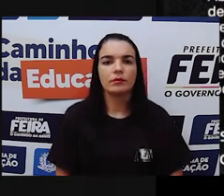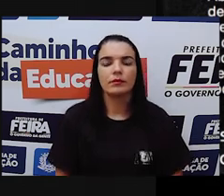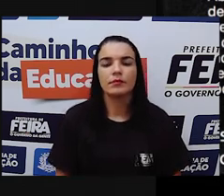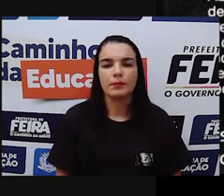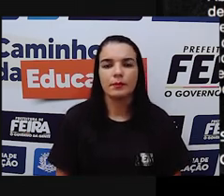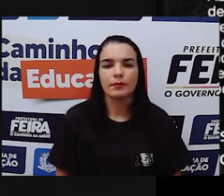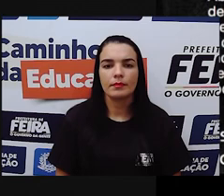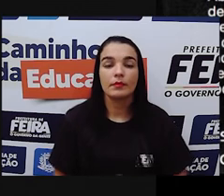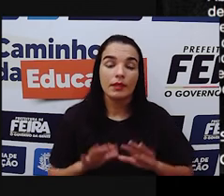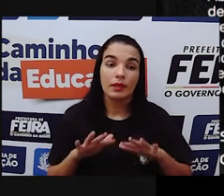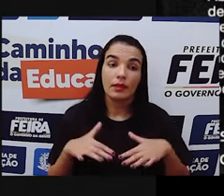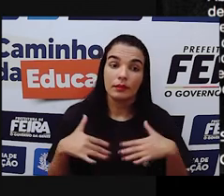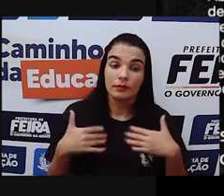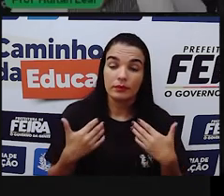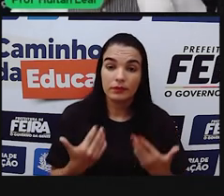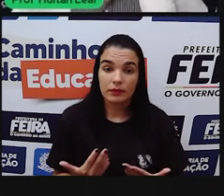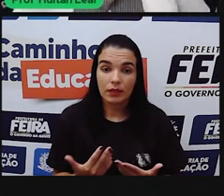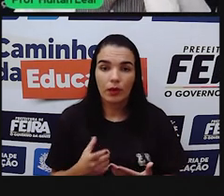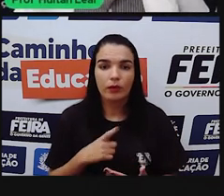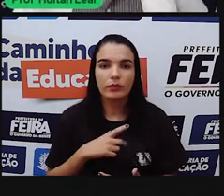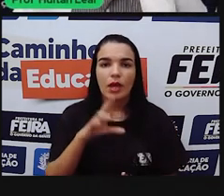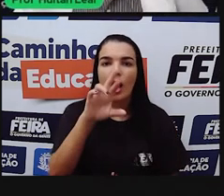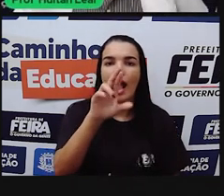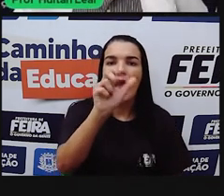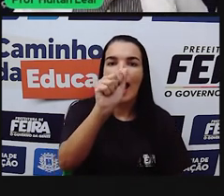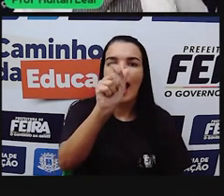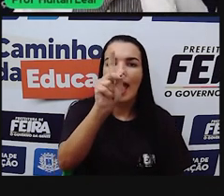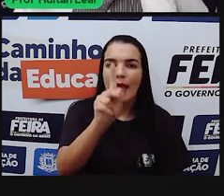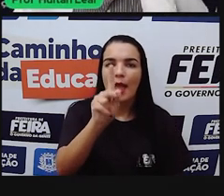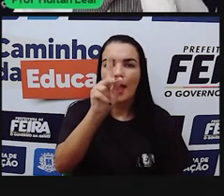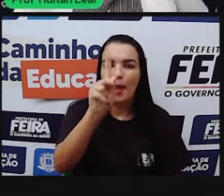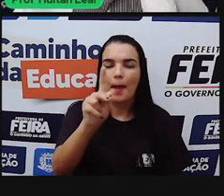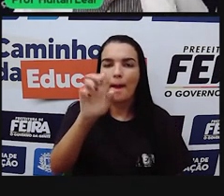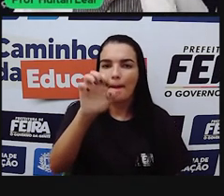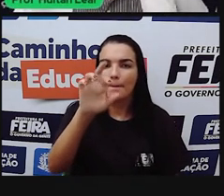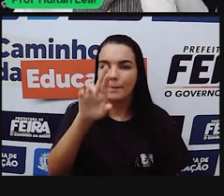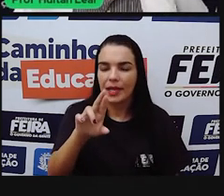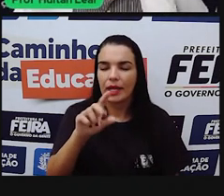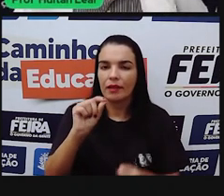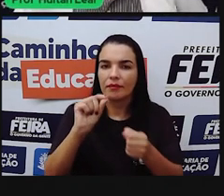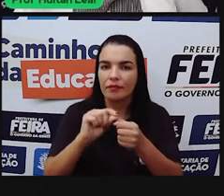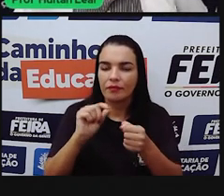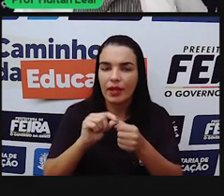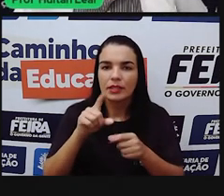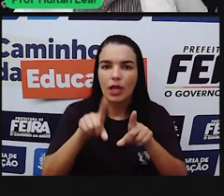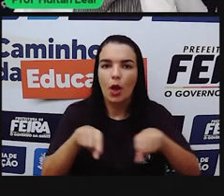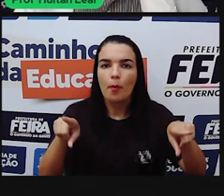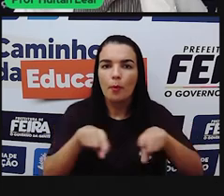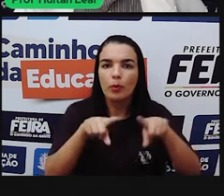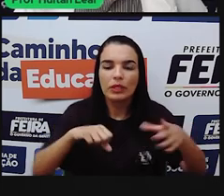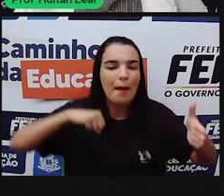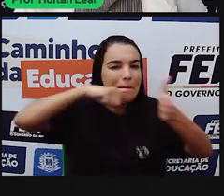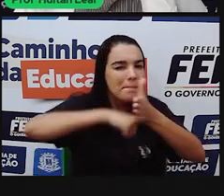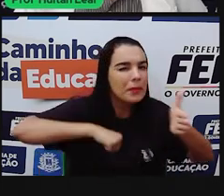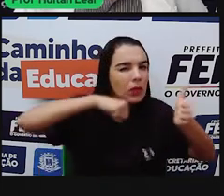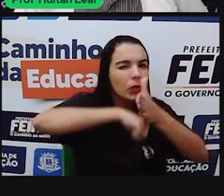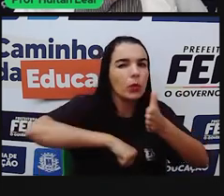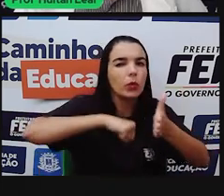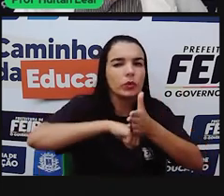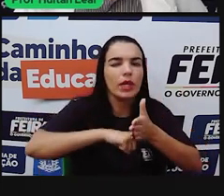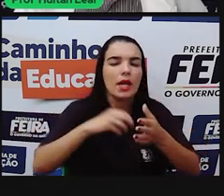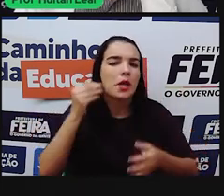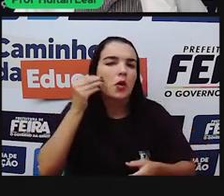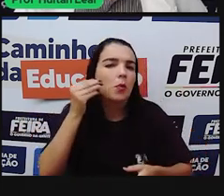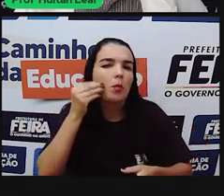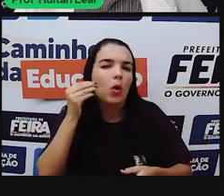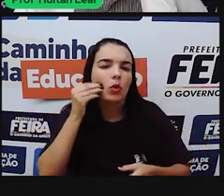Então, é uma rapper que faz música de protesto, que evidencia a situação da